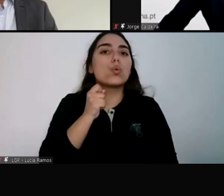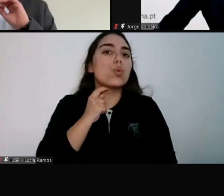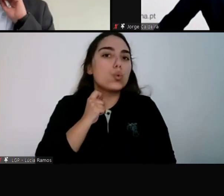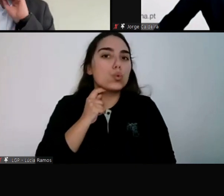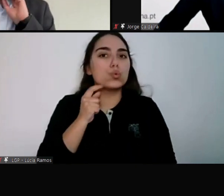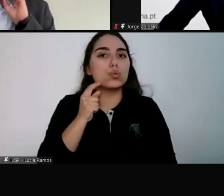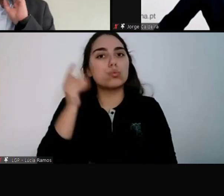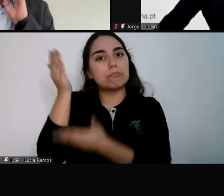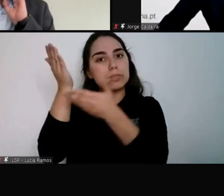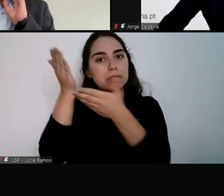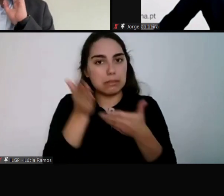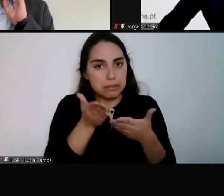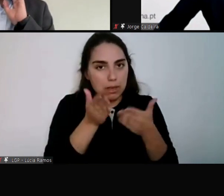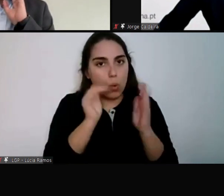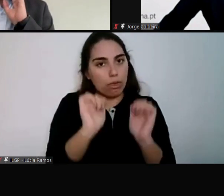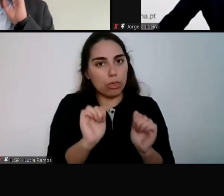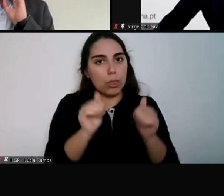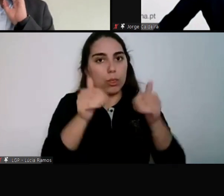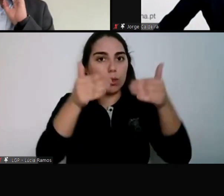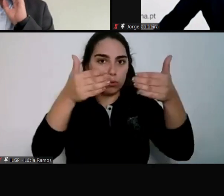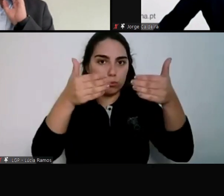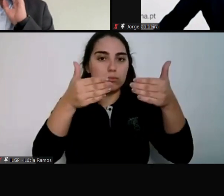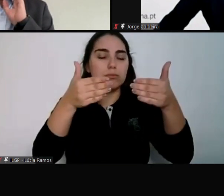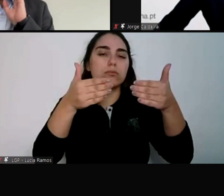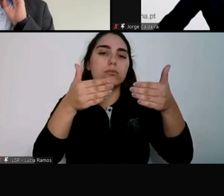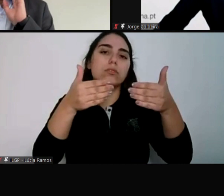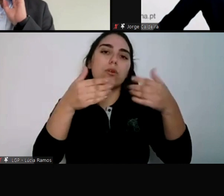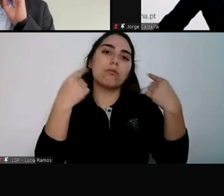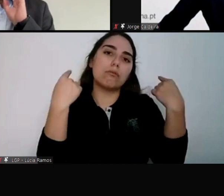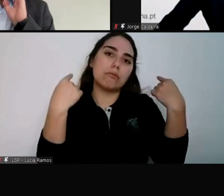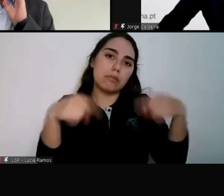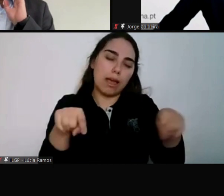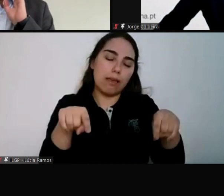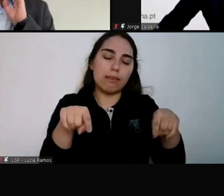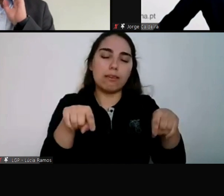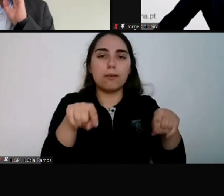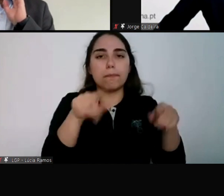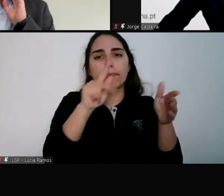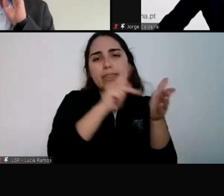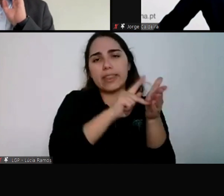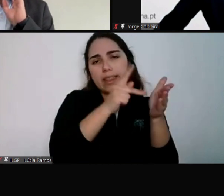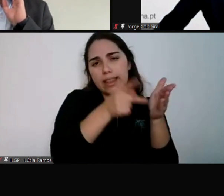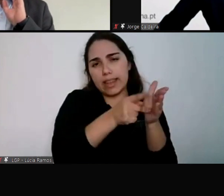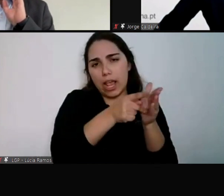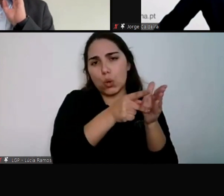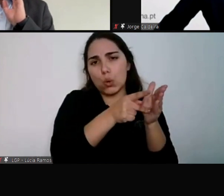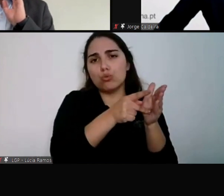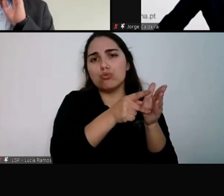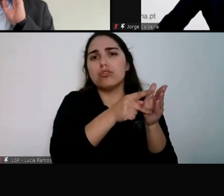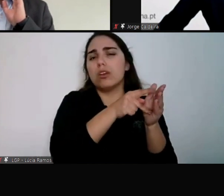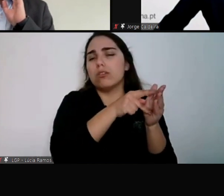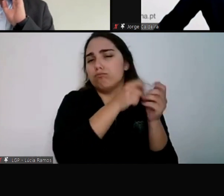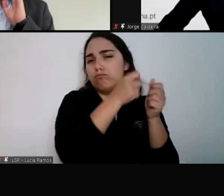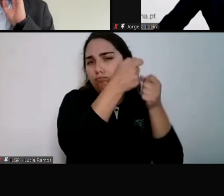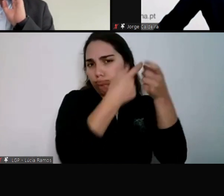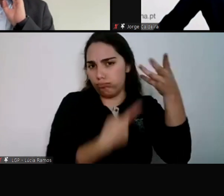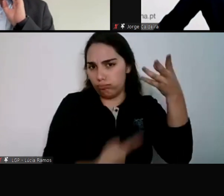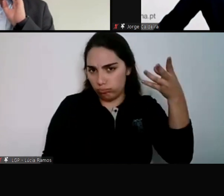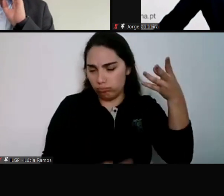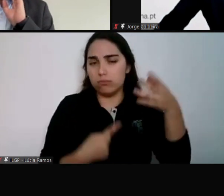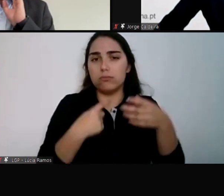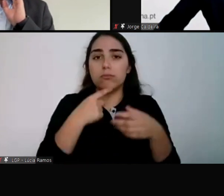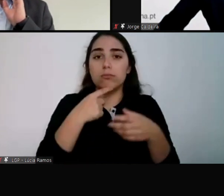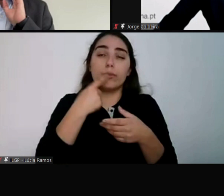apresentação, uma introdução a um conjunto de tecnologias que foram identificadas por um painel de especialistas como sendo emergentes e críticas